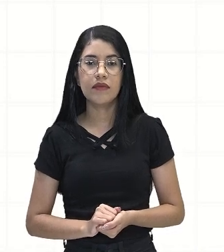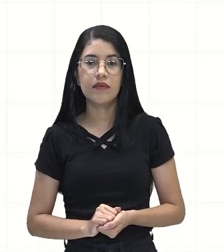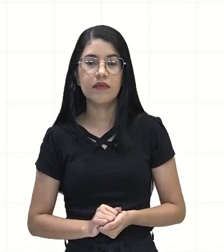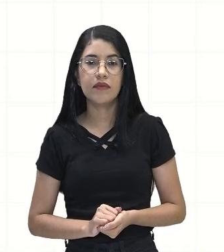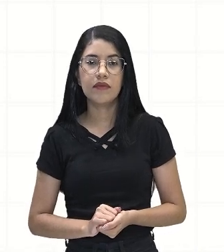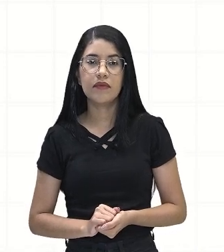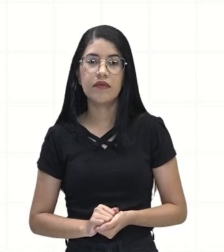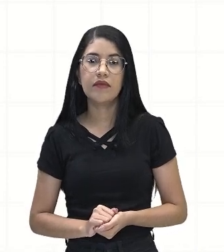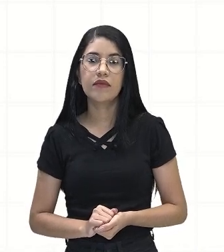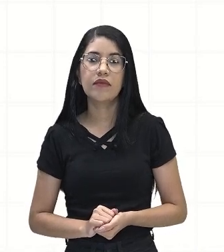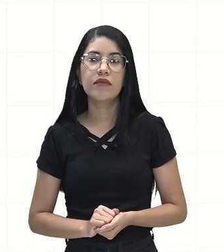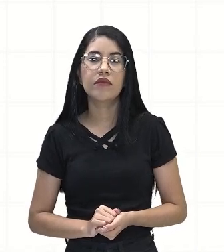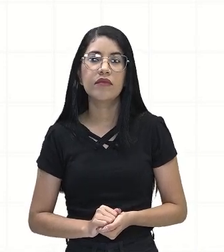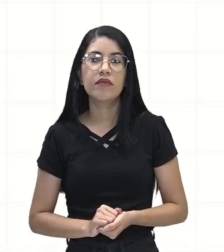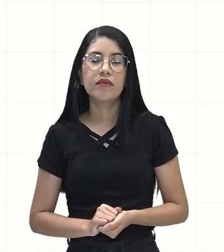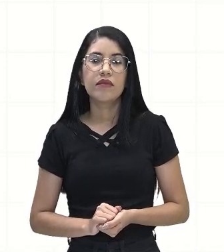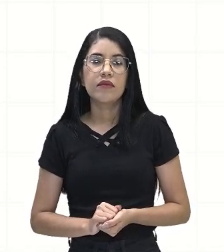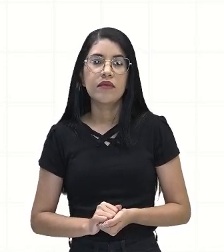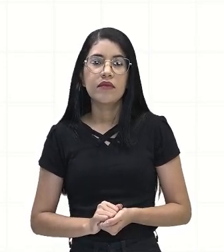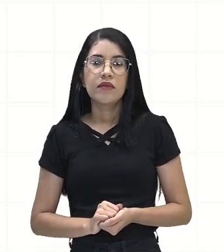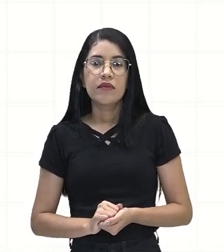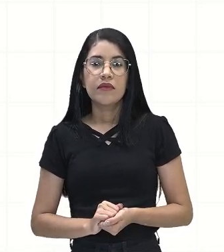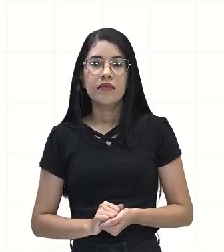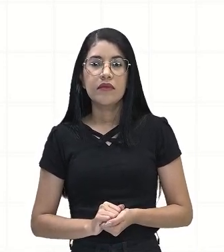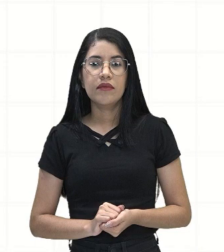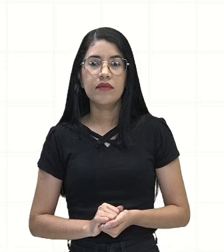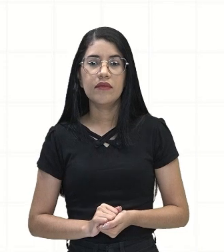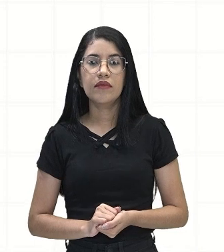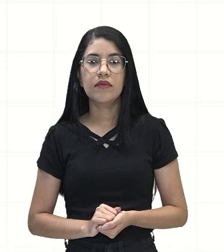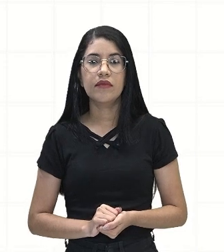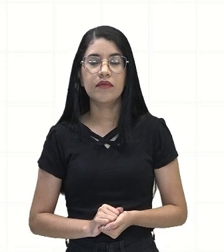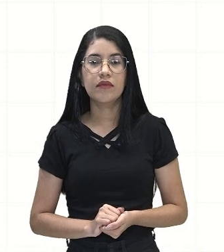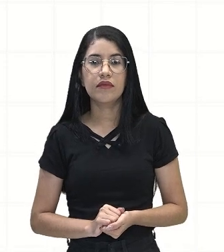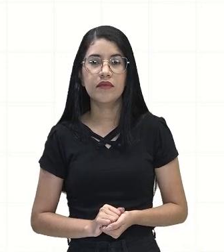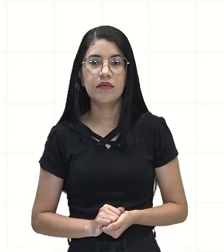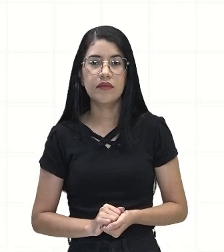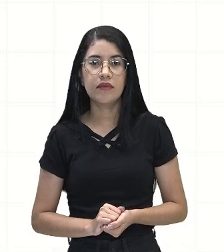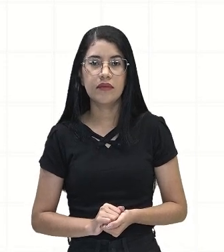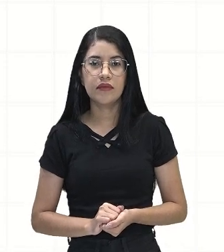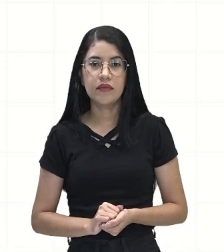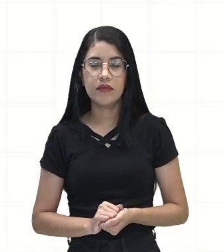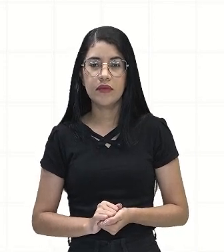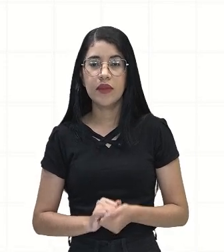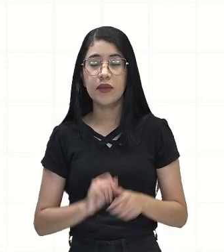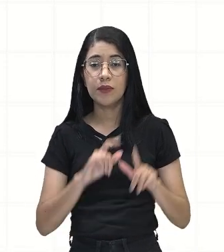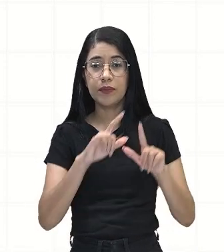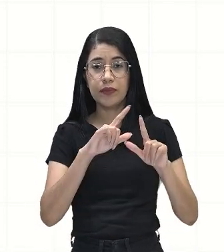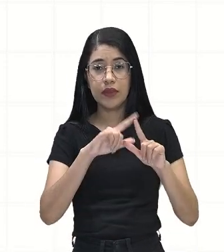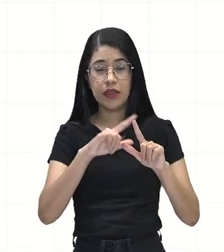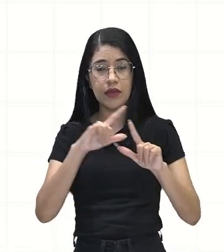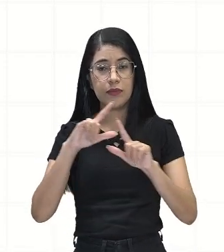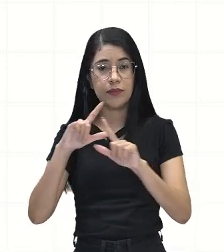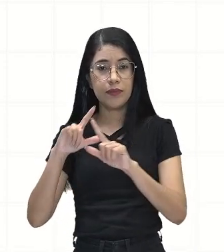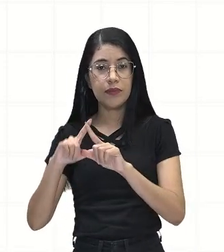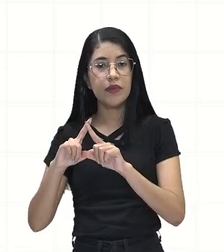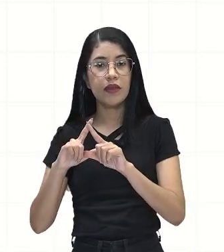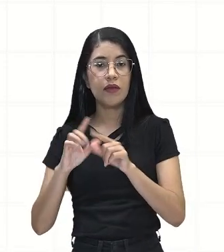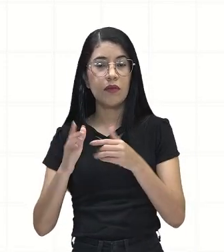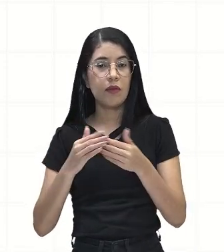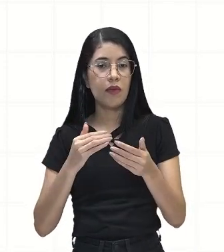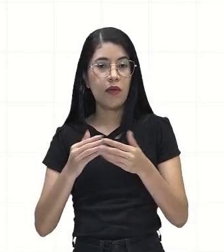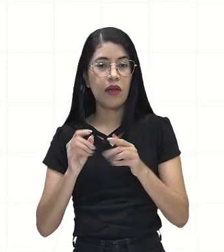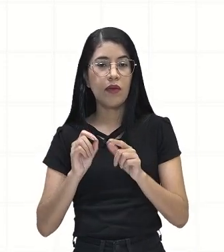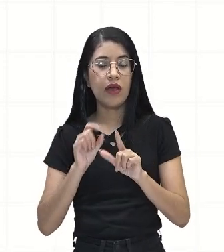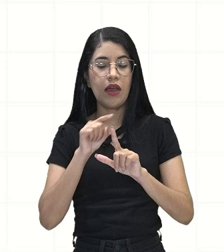marcar aqui para ficar bonitinho, né? Em qualquer triângulo retângulo, o produto das medidas dos catetos,